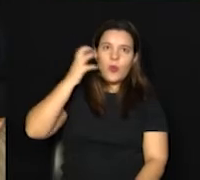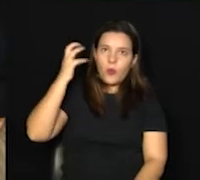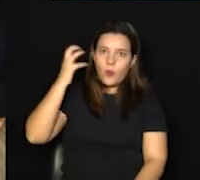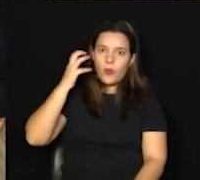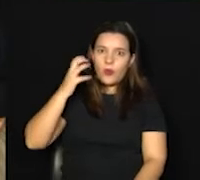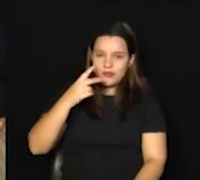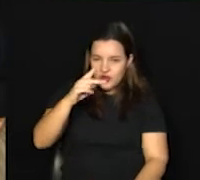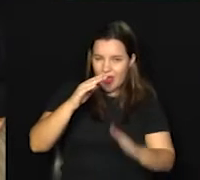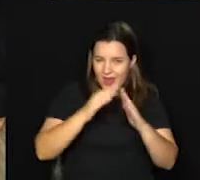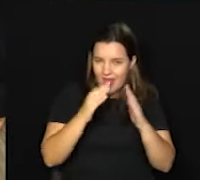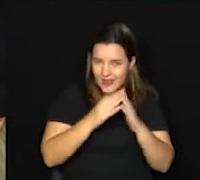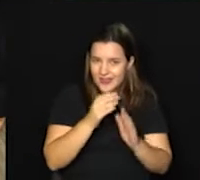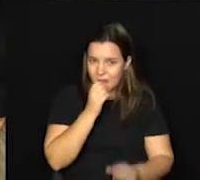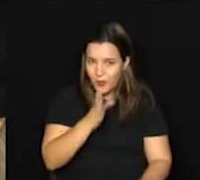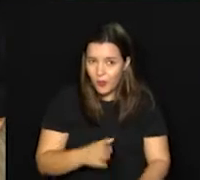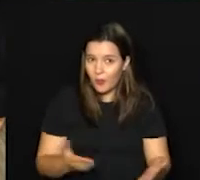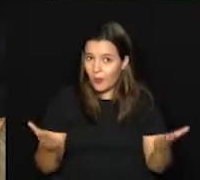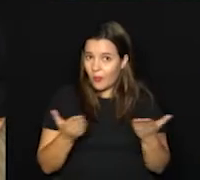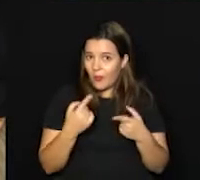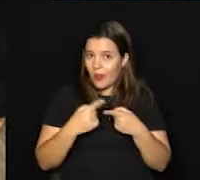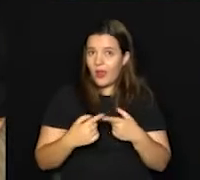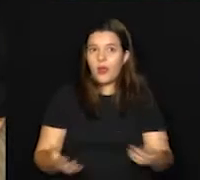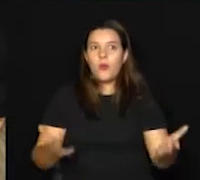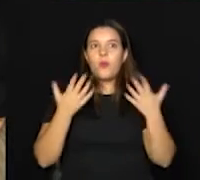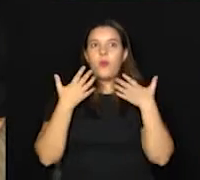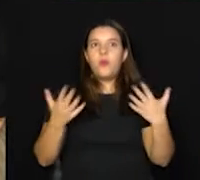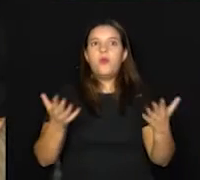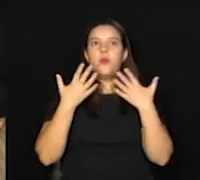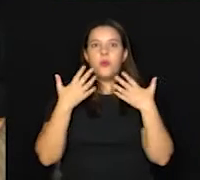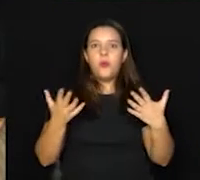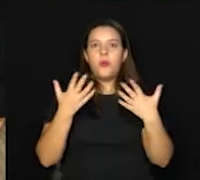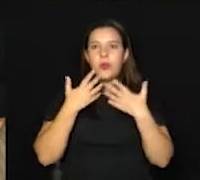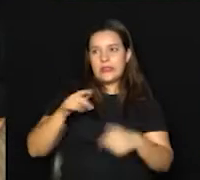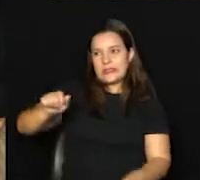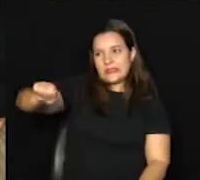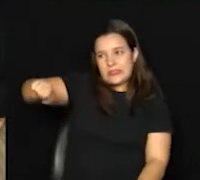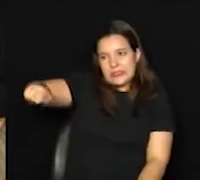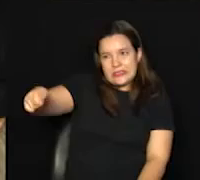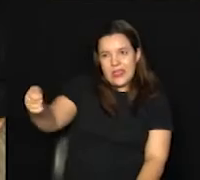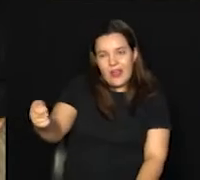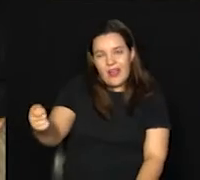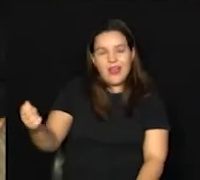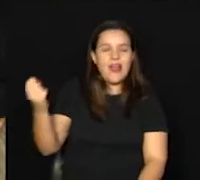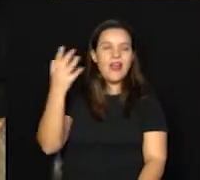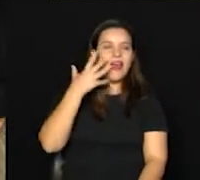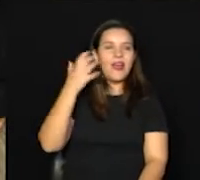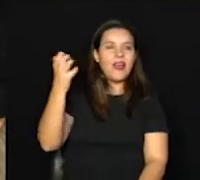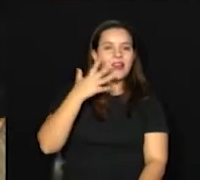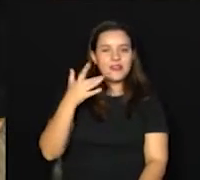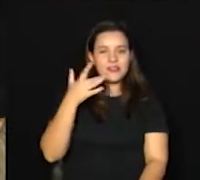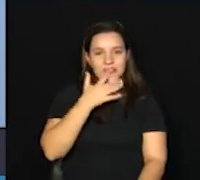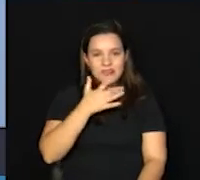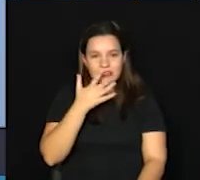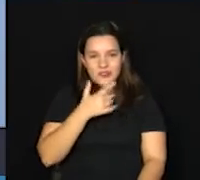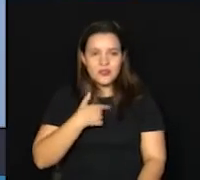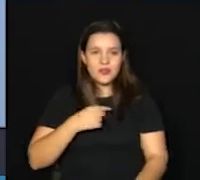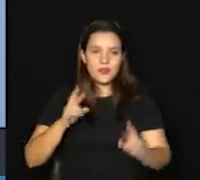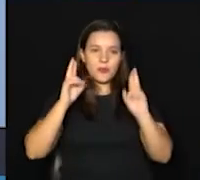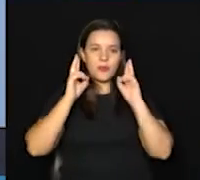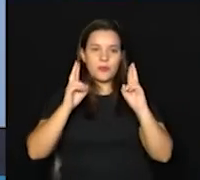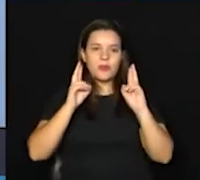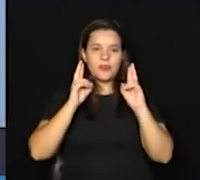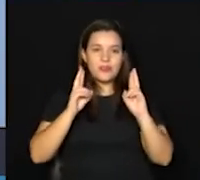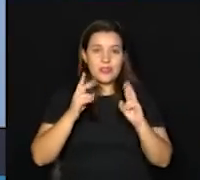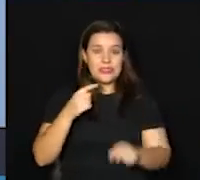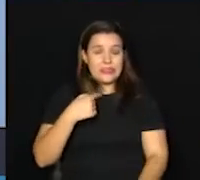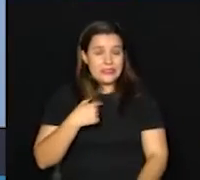bem na sua casa? Porque o calor que tem feito não tem como não ligar. Está funcionando bem e eu estou na expectativa da conta